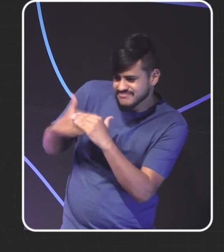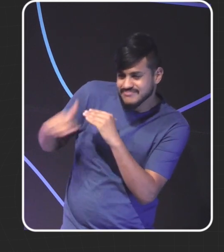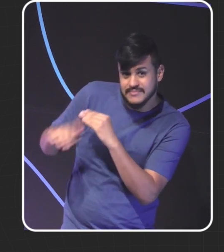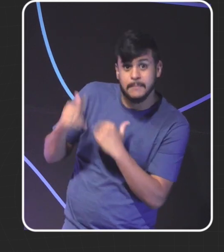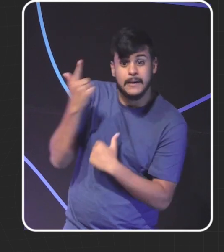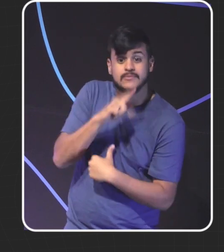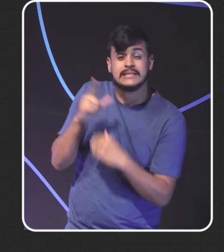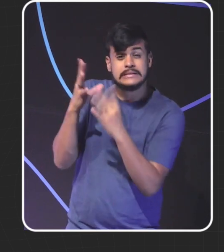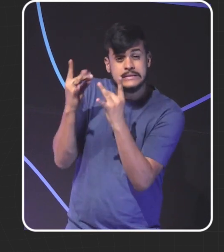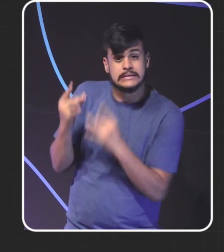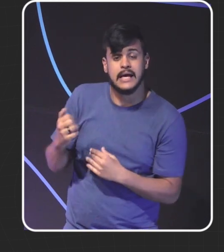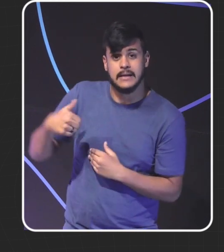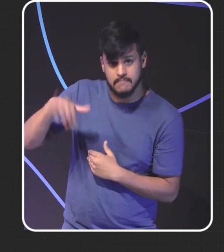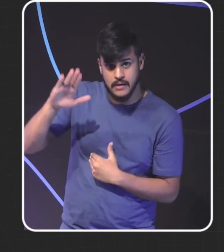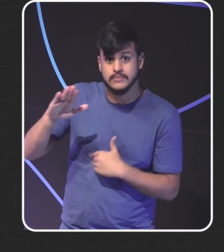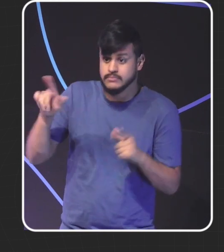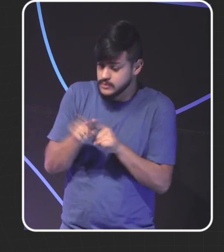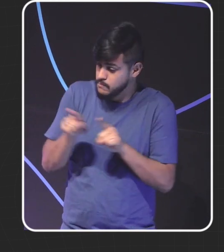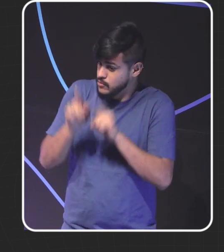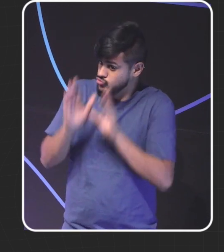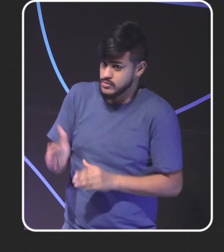inclusive dependendo